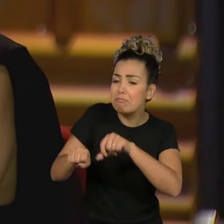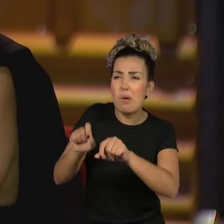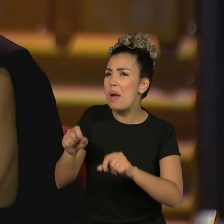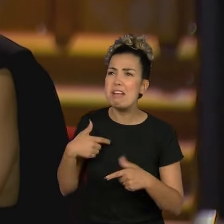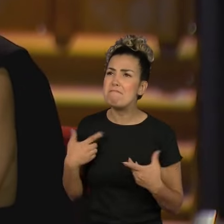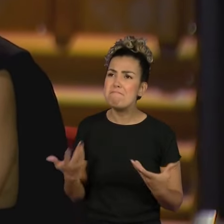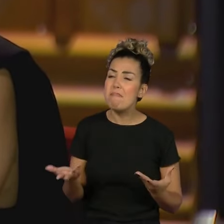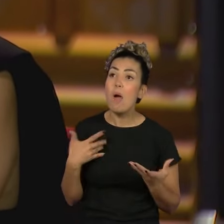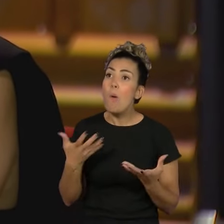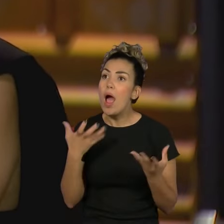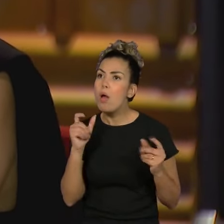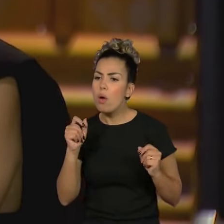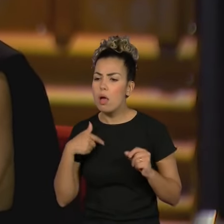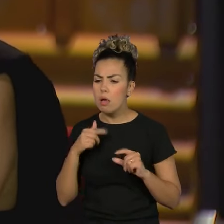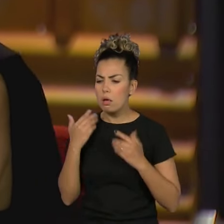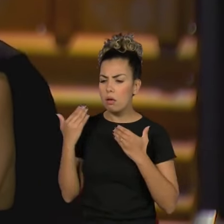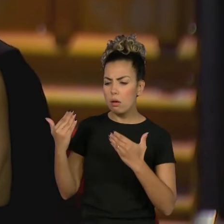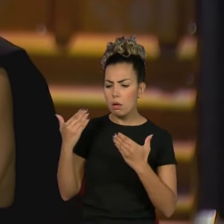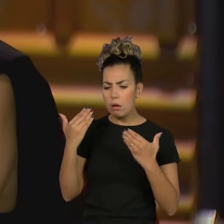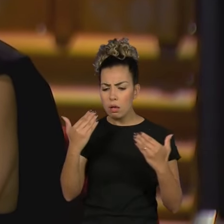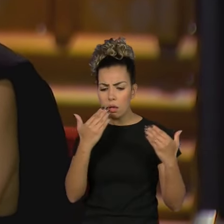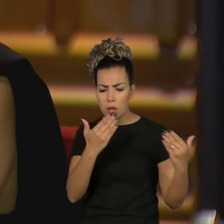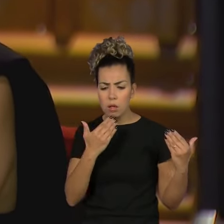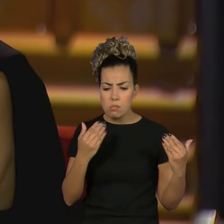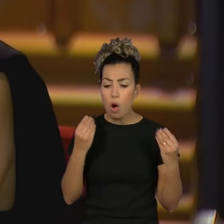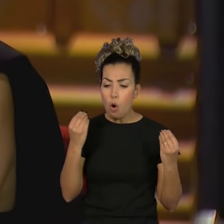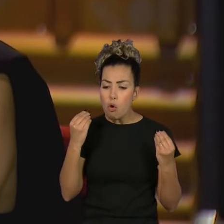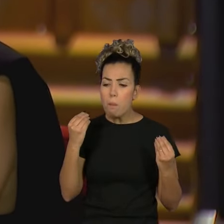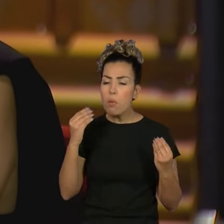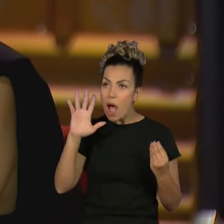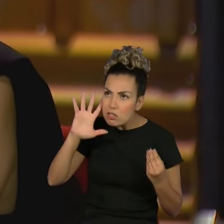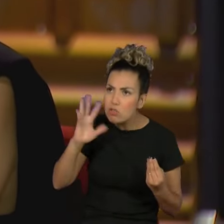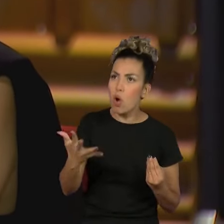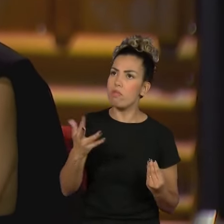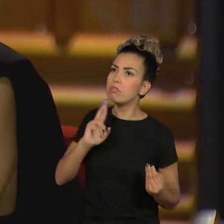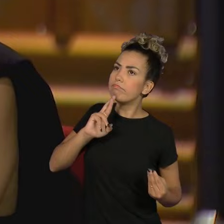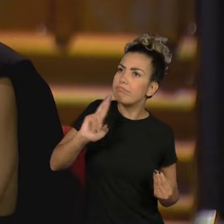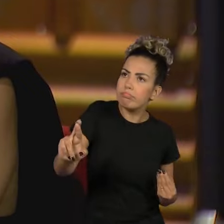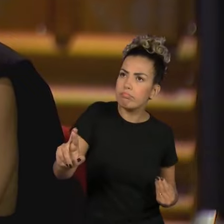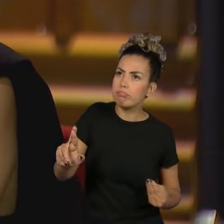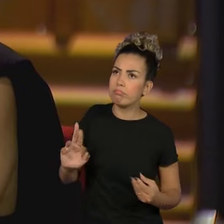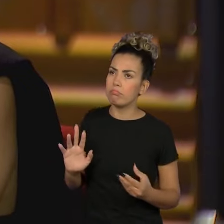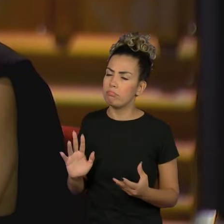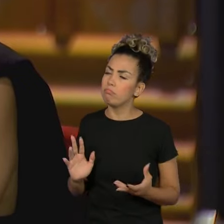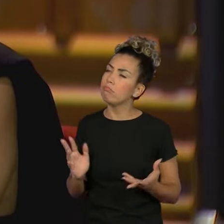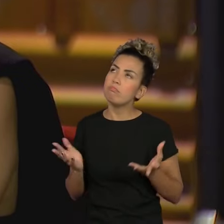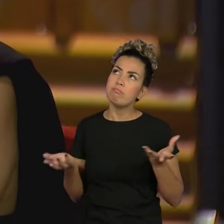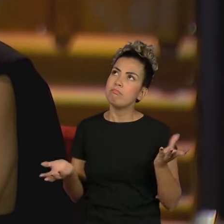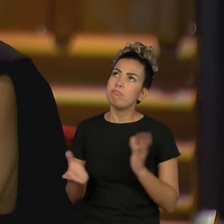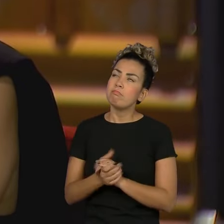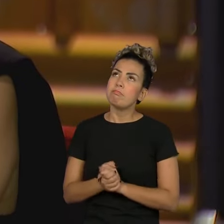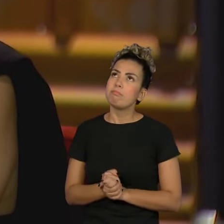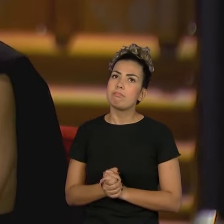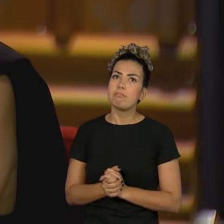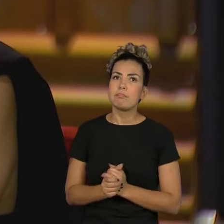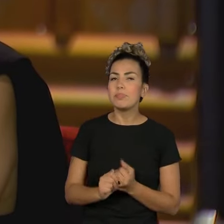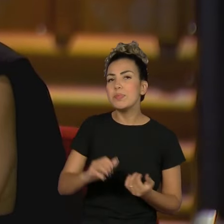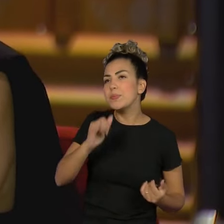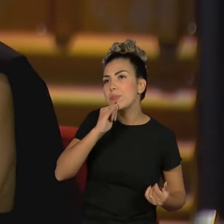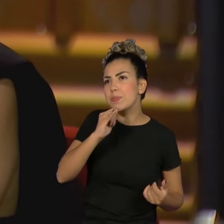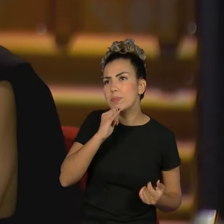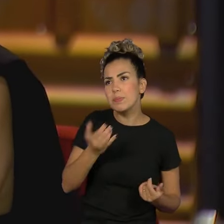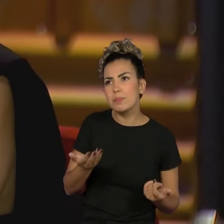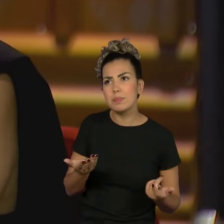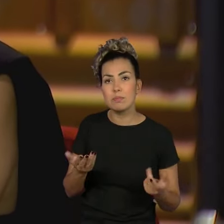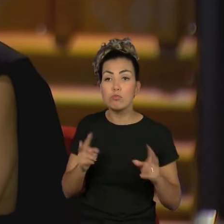Responder questões que eu tenho no momento assim Responder questões eh eh que eu tenho sobre